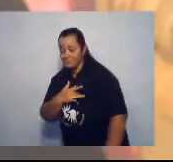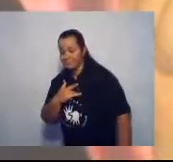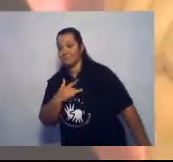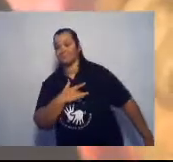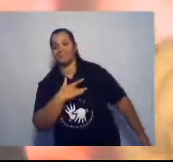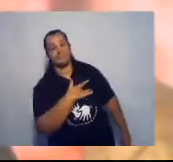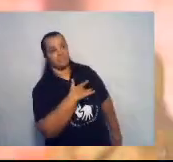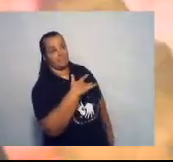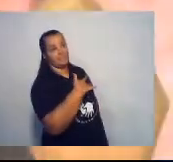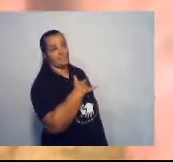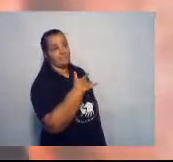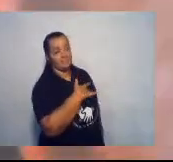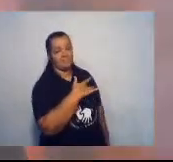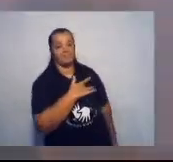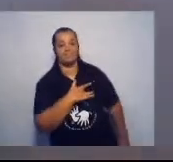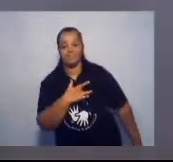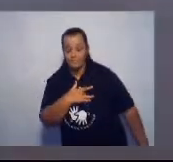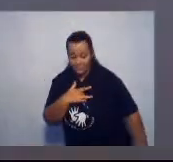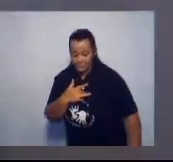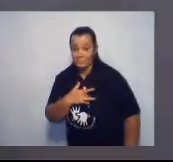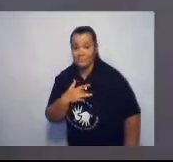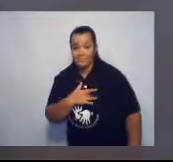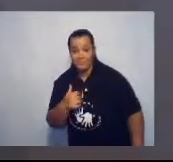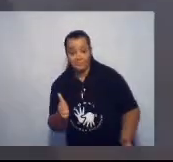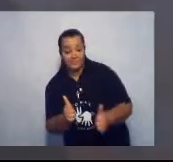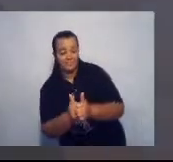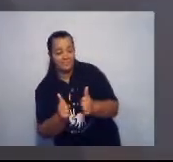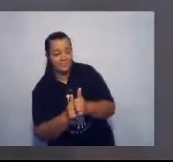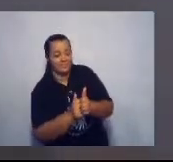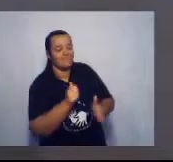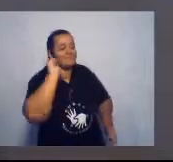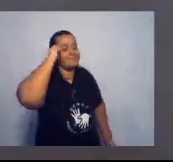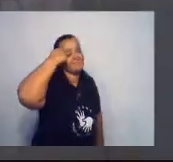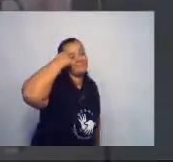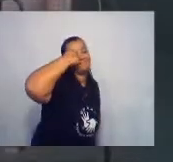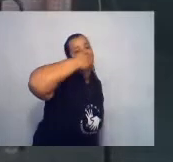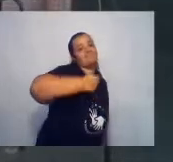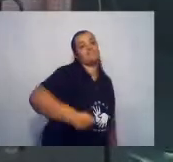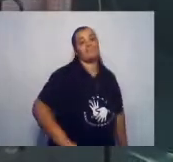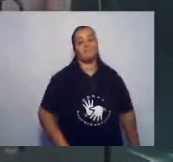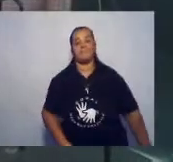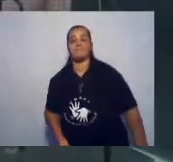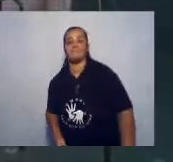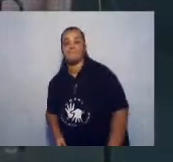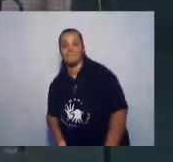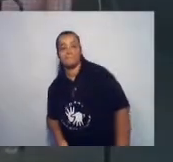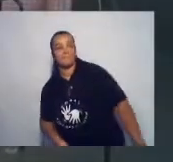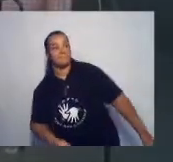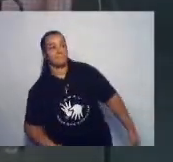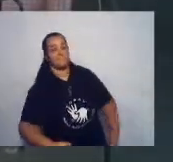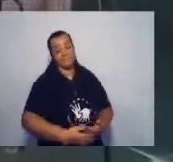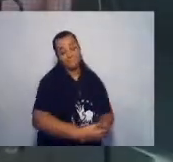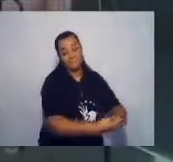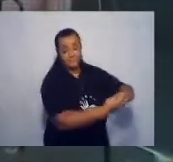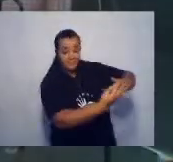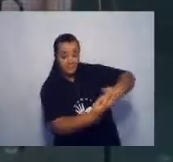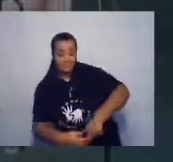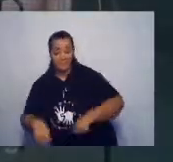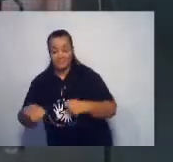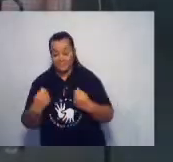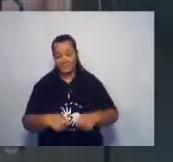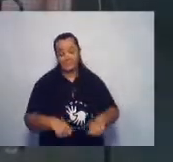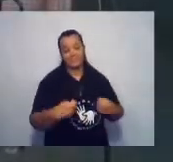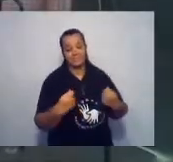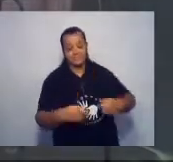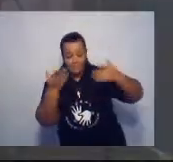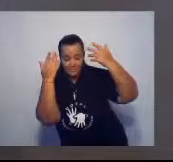deixou. Apaixonadinho, você me deixou. Vem ficar perto aqui do seu pretinho. Ô meu neném,